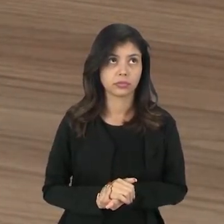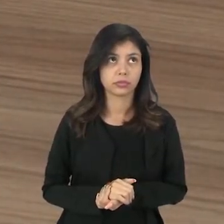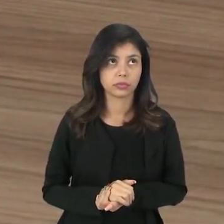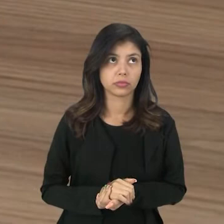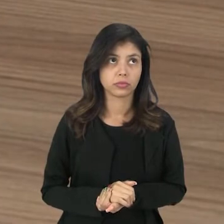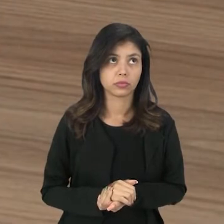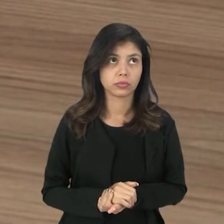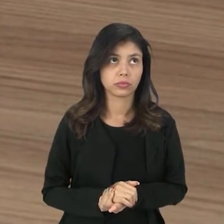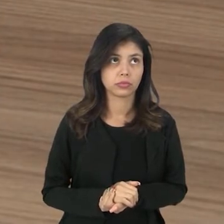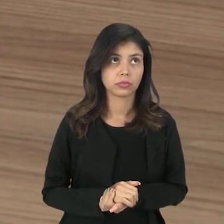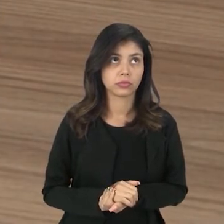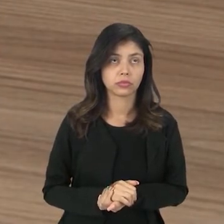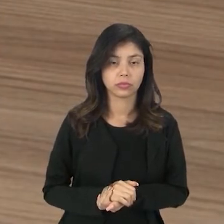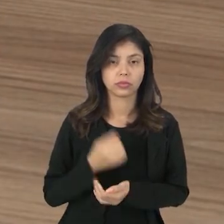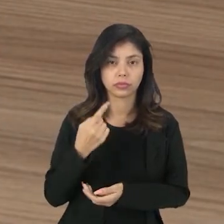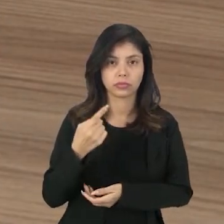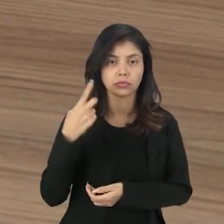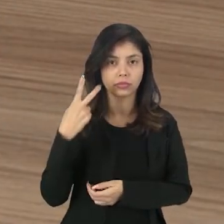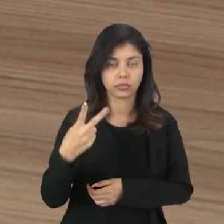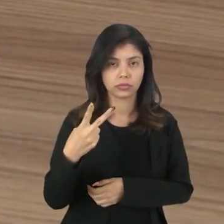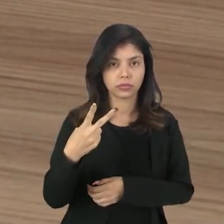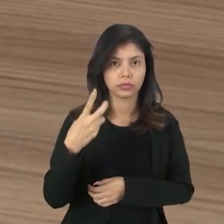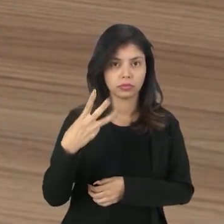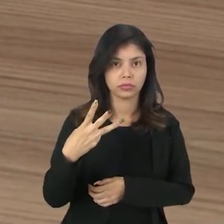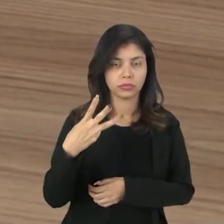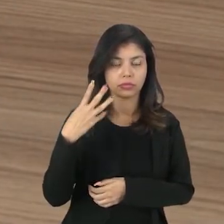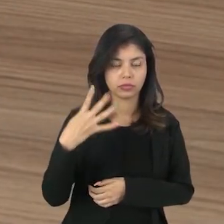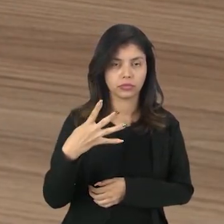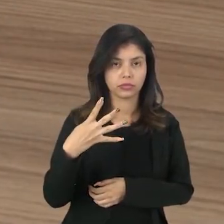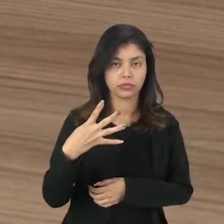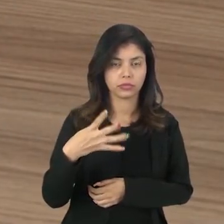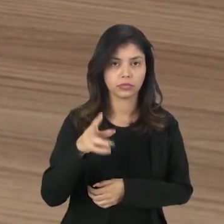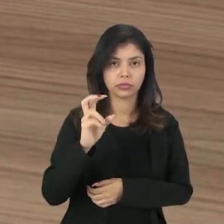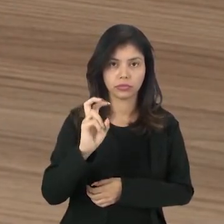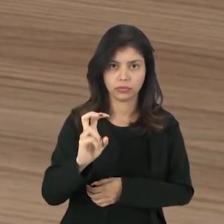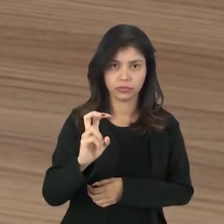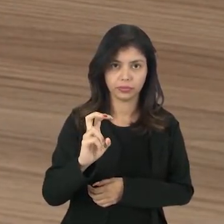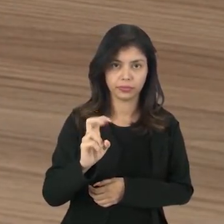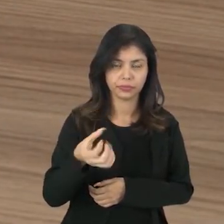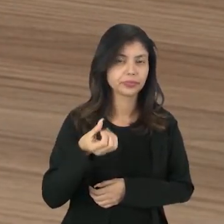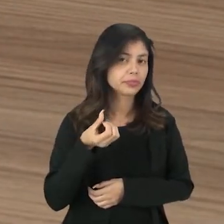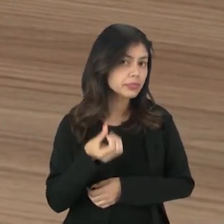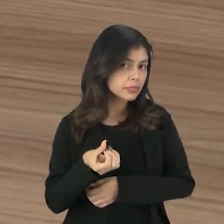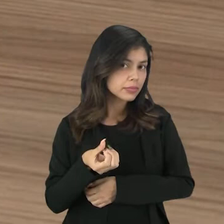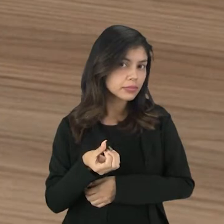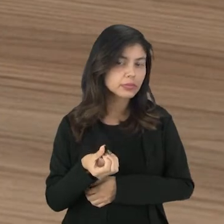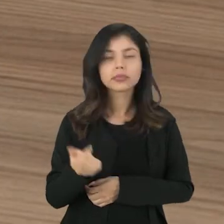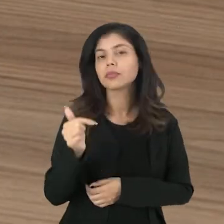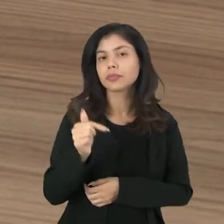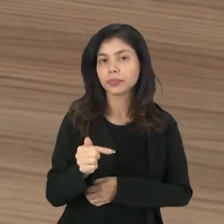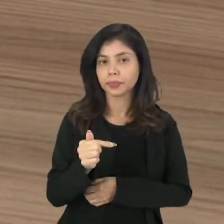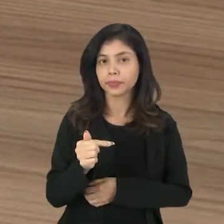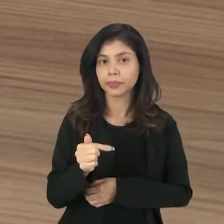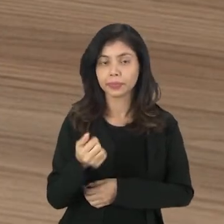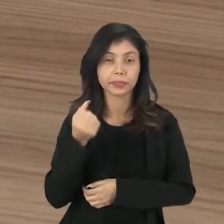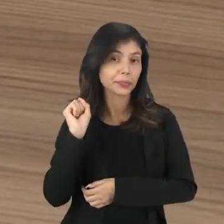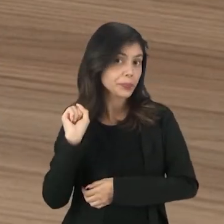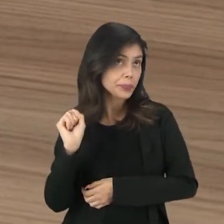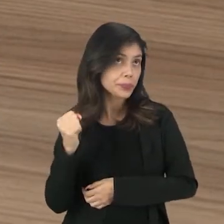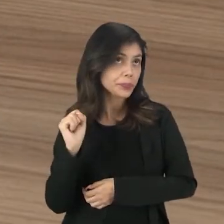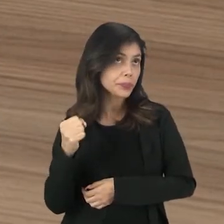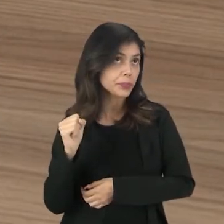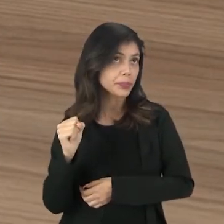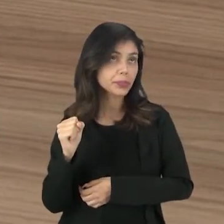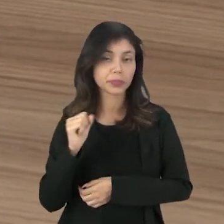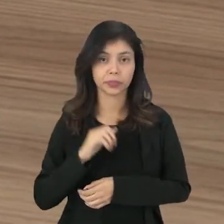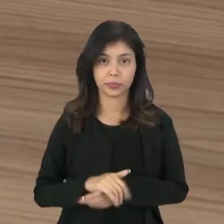lá. 1, 2, 3, 4, 5, 6,